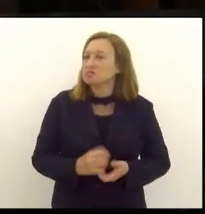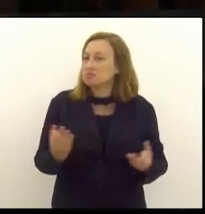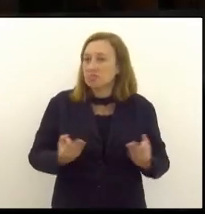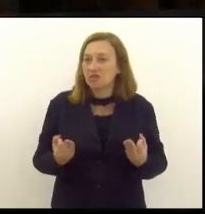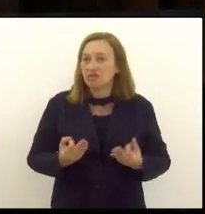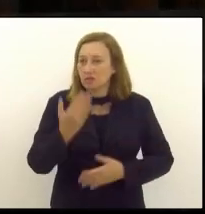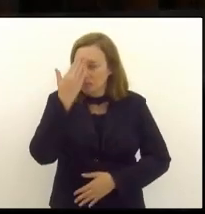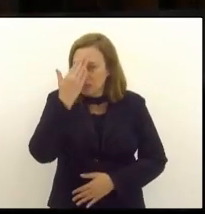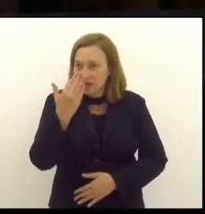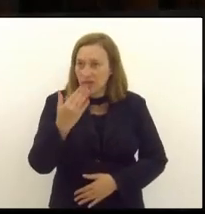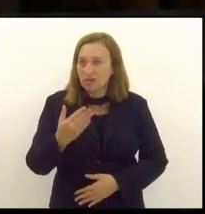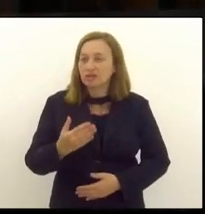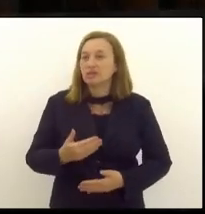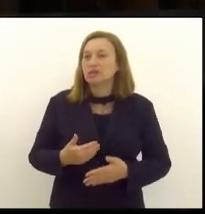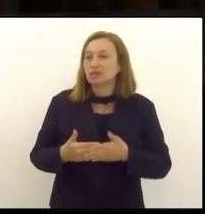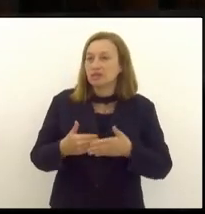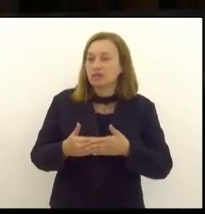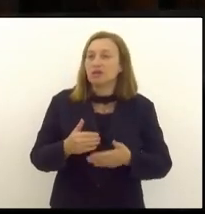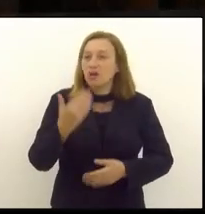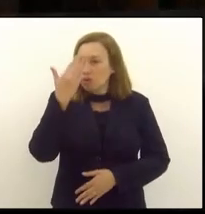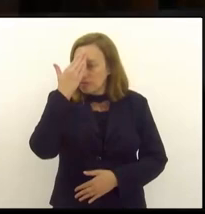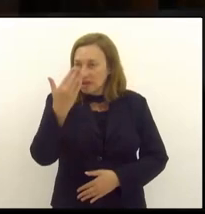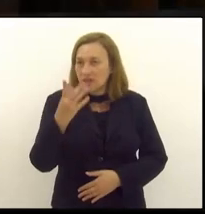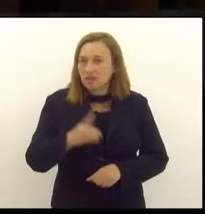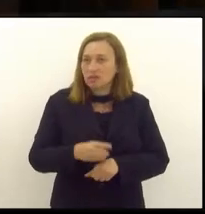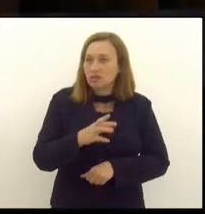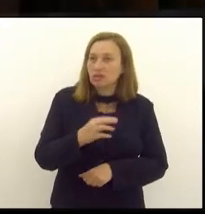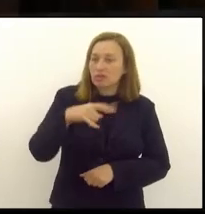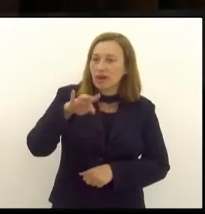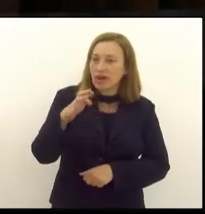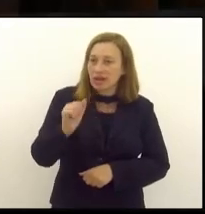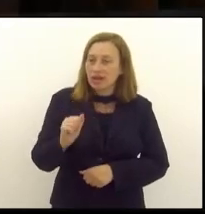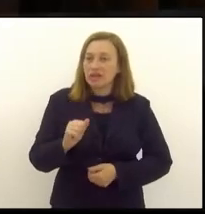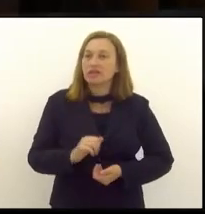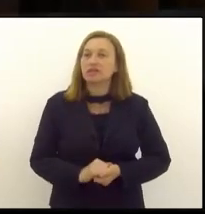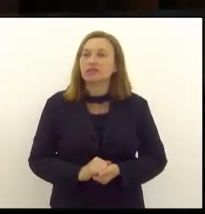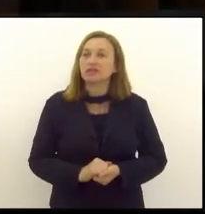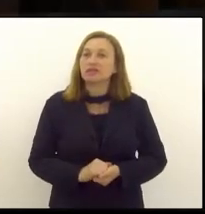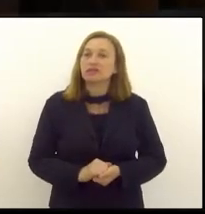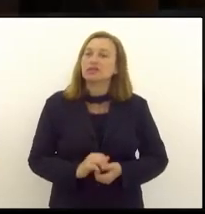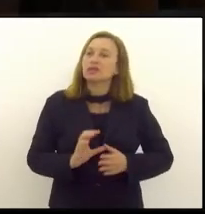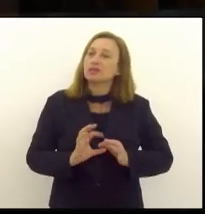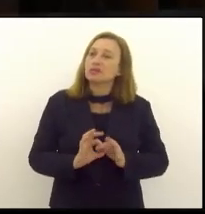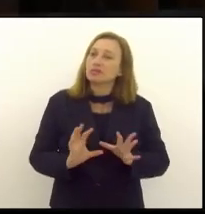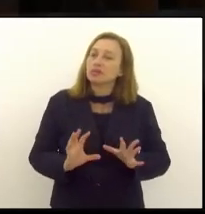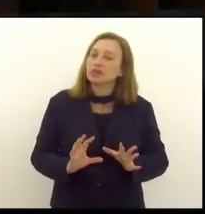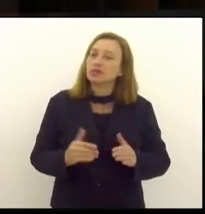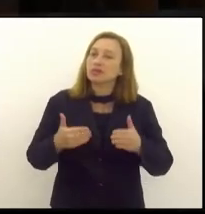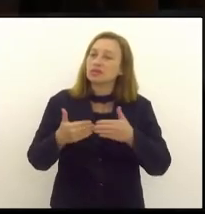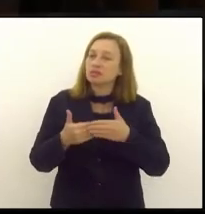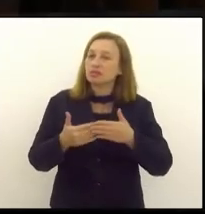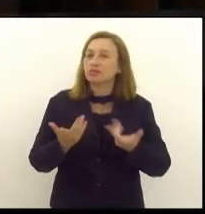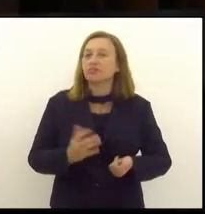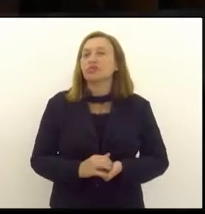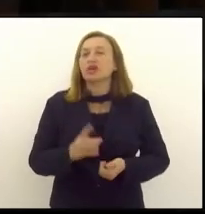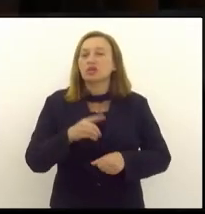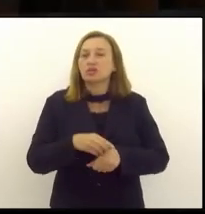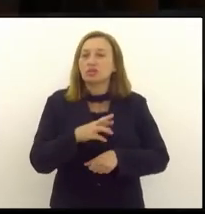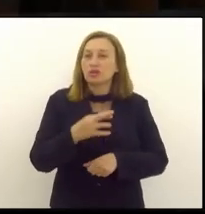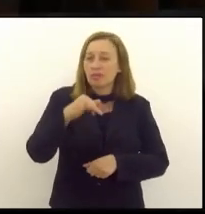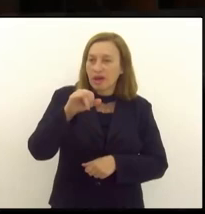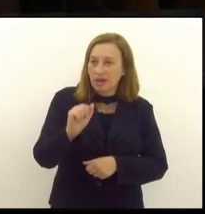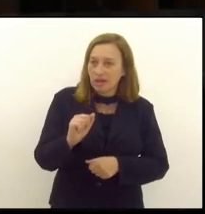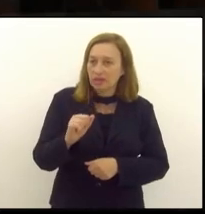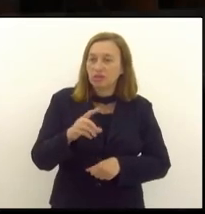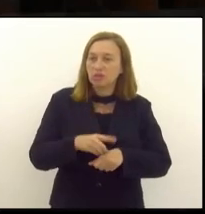Excelente. Obrigada por essa aproximação. Obrigada, doutora Maria Cristina, por ter permitido essa aproximação. Doutora Maria Cristina